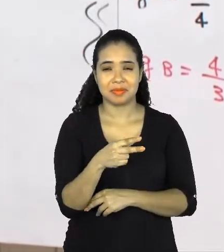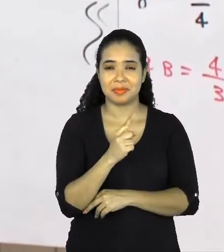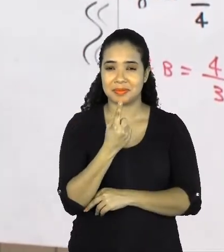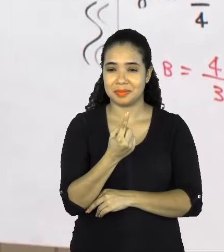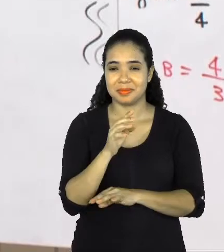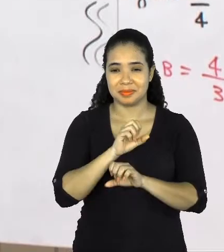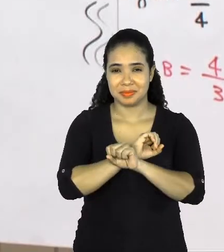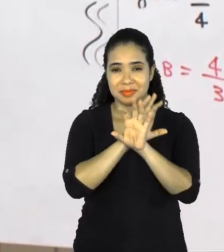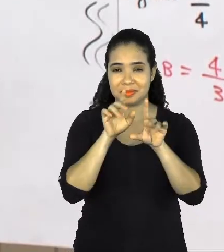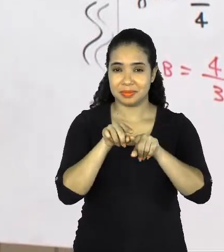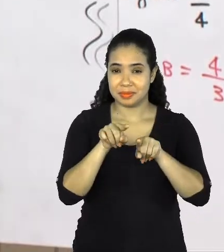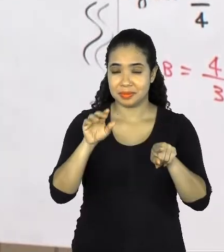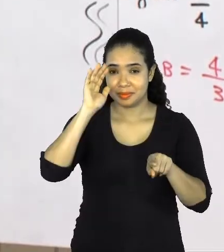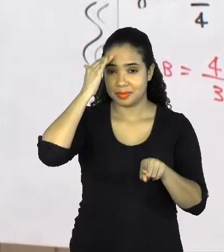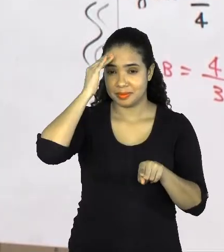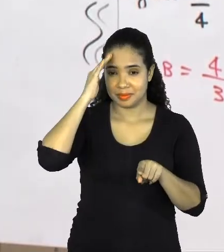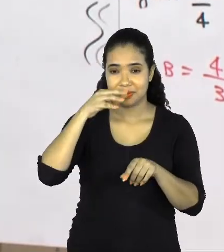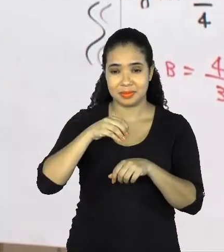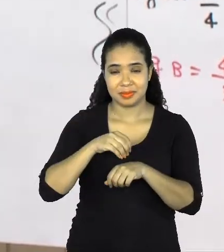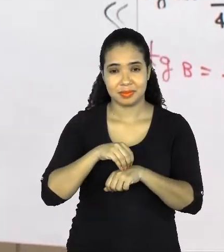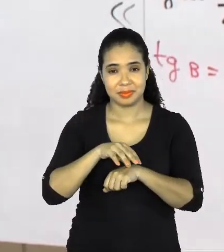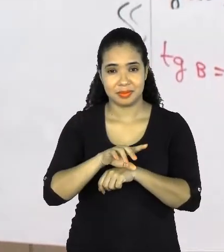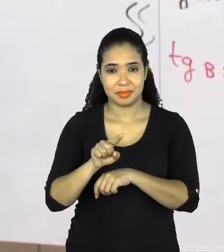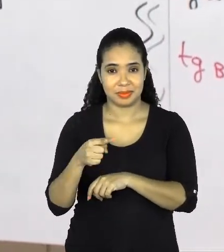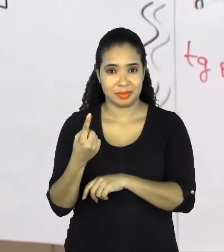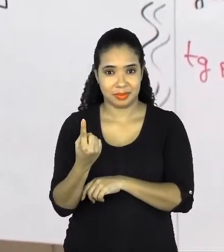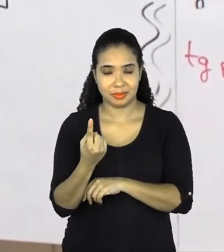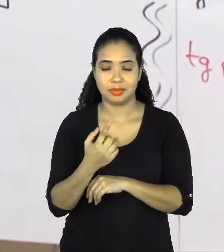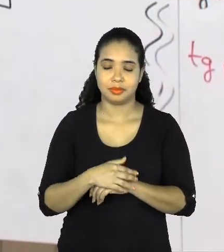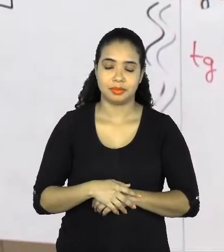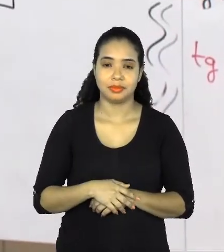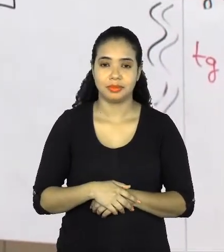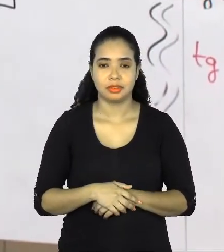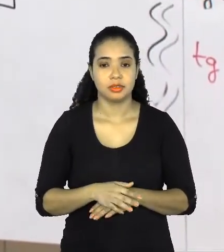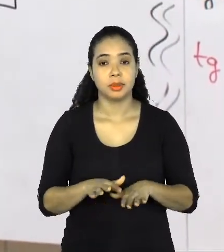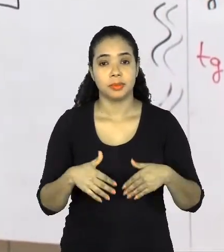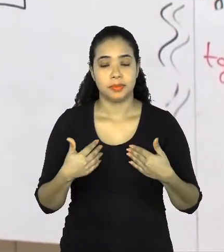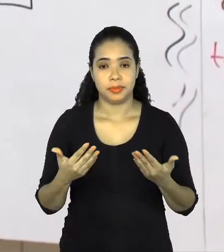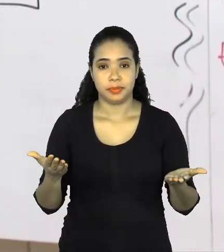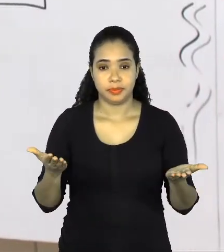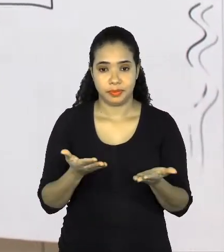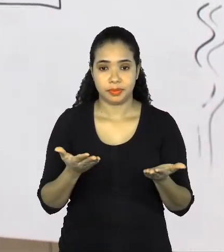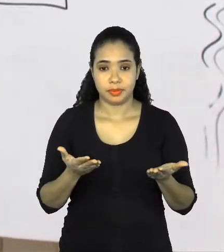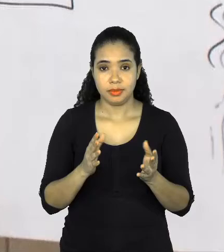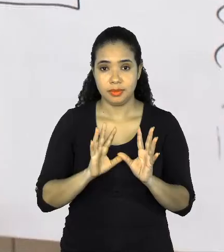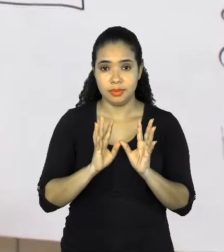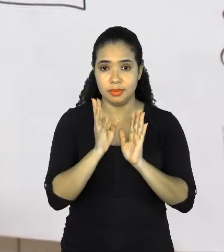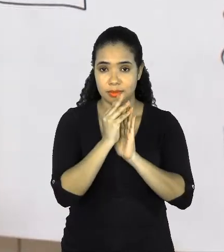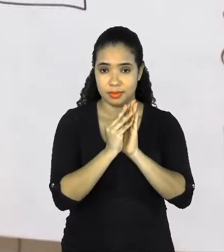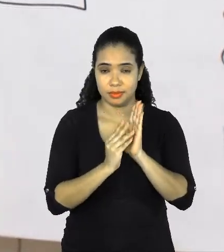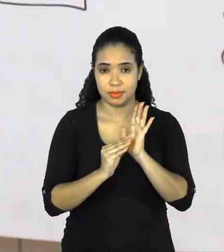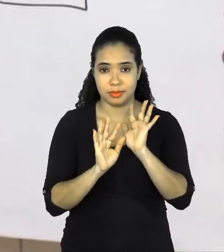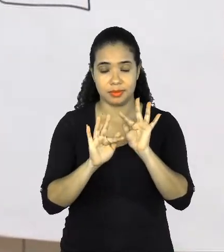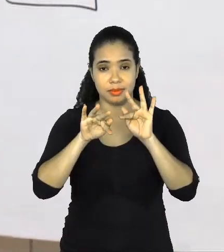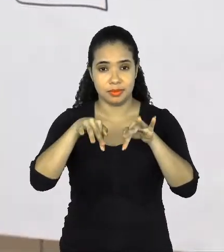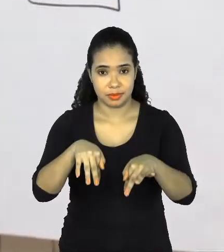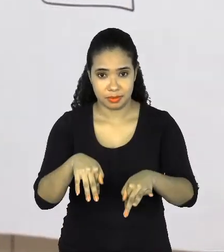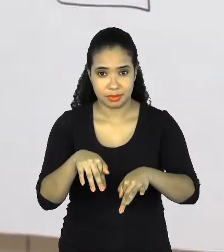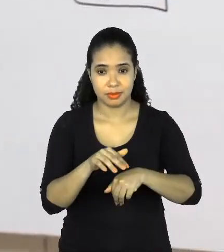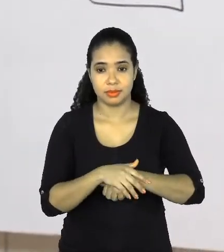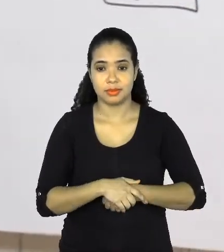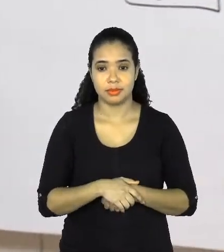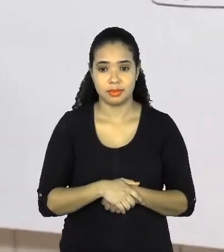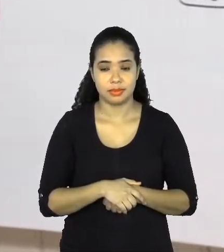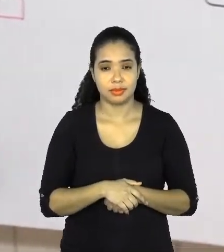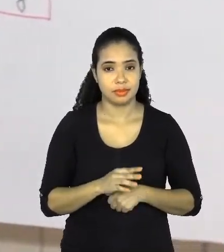mais claro para vocês de onde surgiu esse 1. Então, nesse momento, a gente termina o nosso conteúdo, a